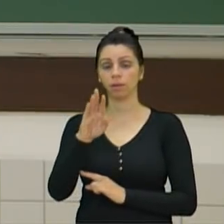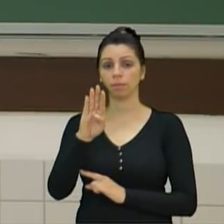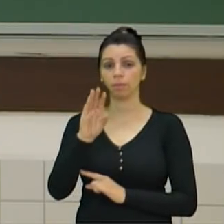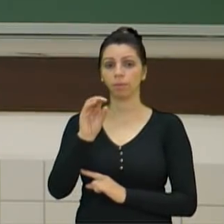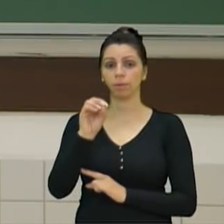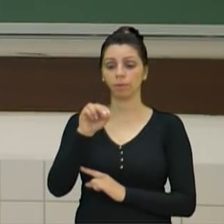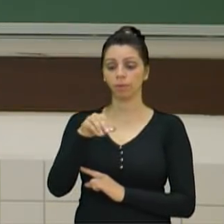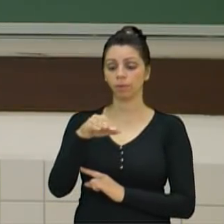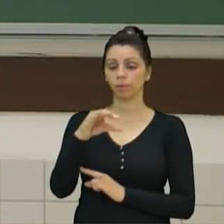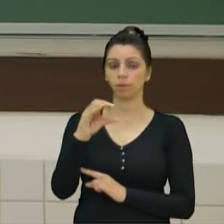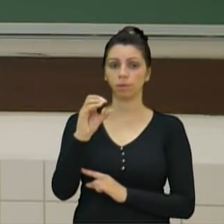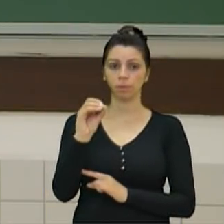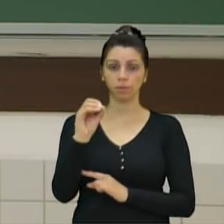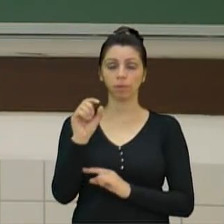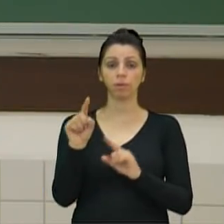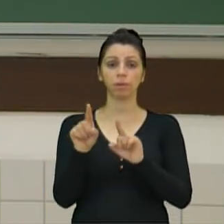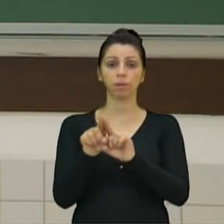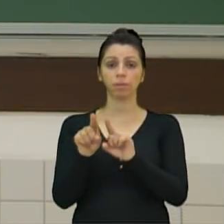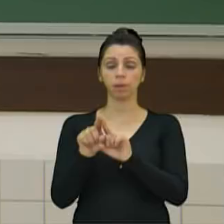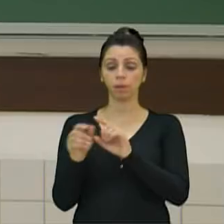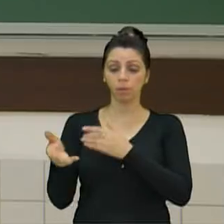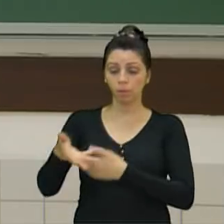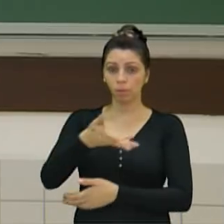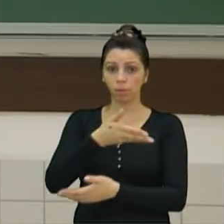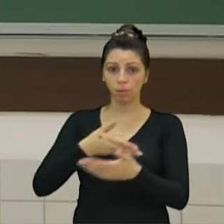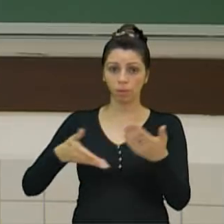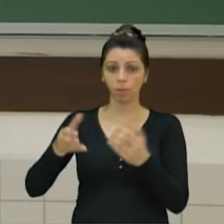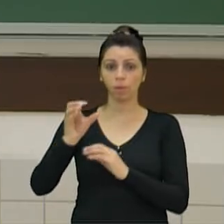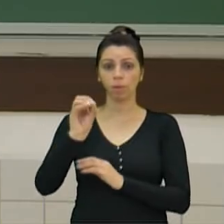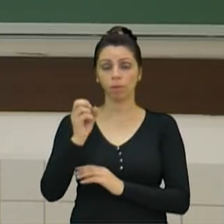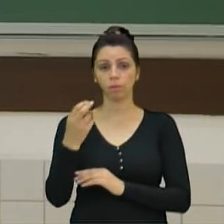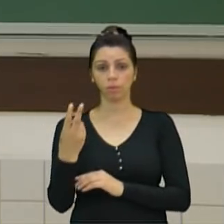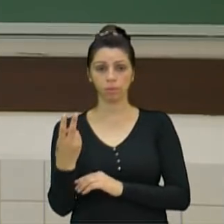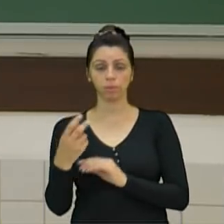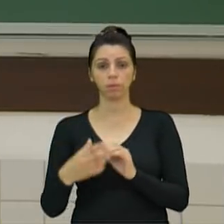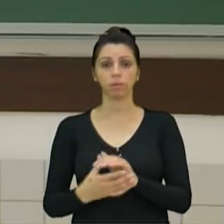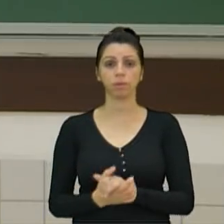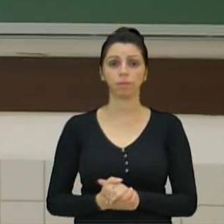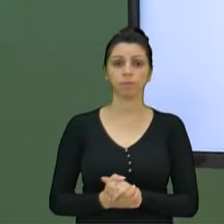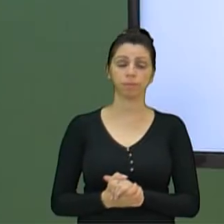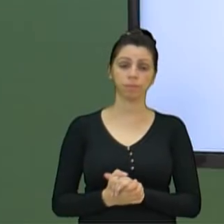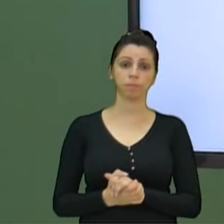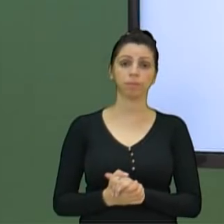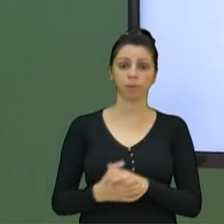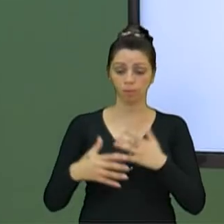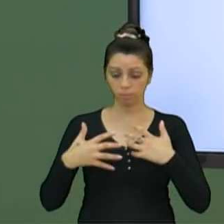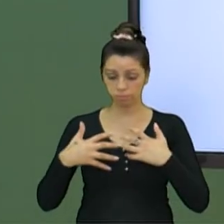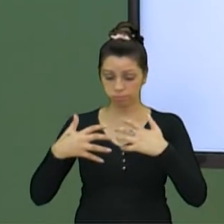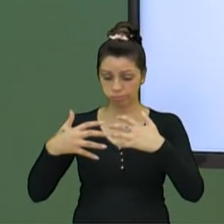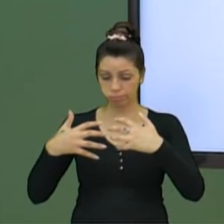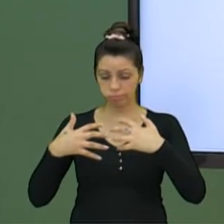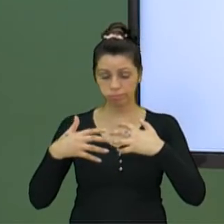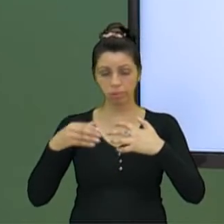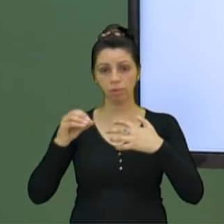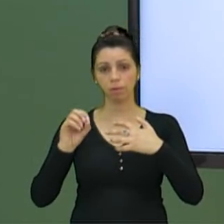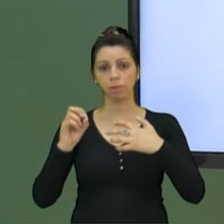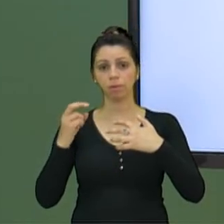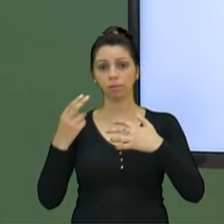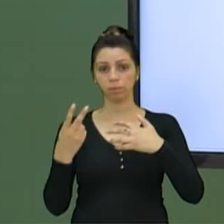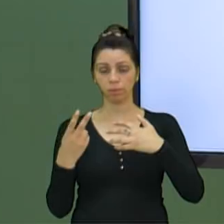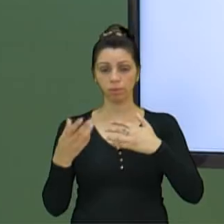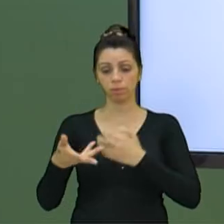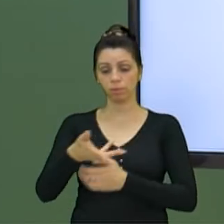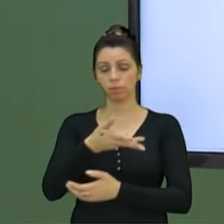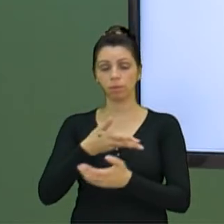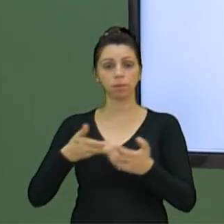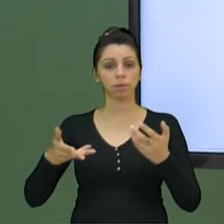se encher de O2, que é o gás oxigênio. Então, lá nos pulmões aconteceram as trocas gasosas.